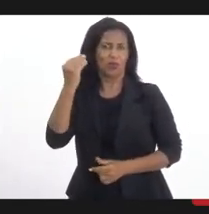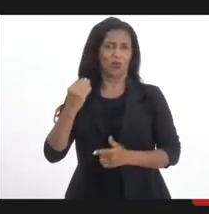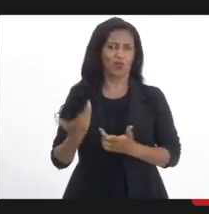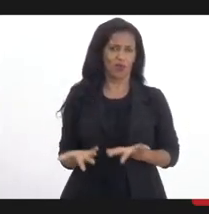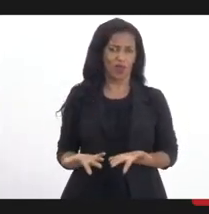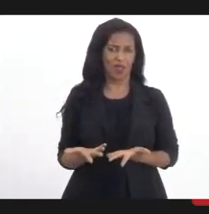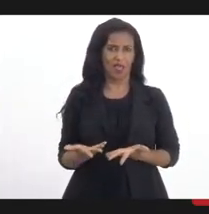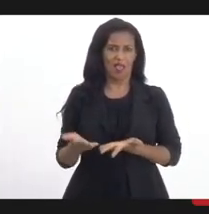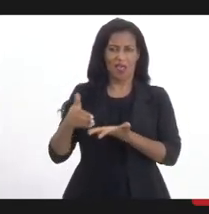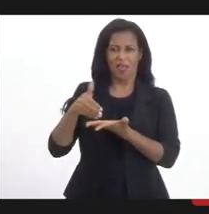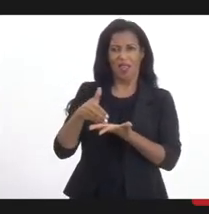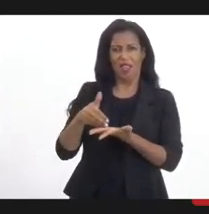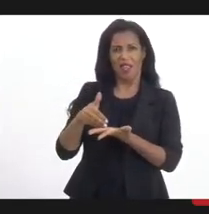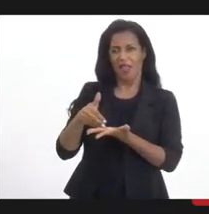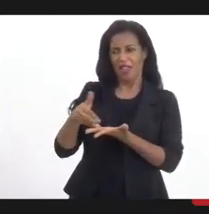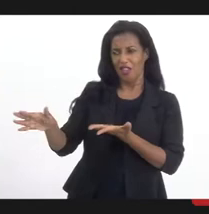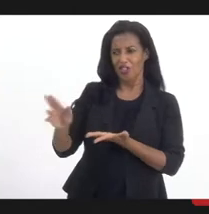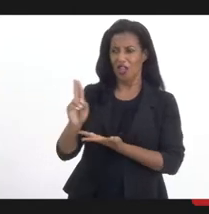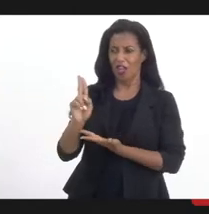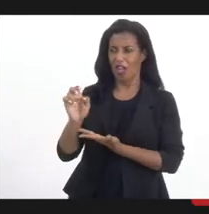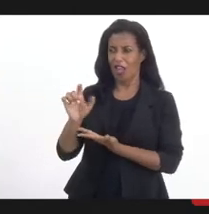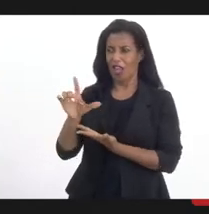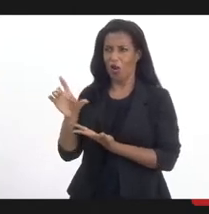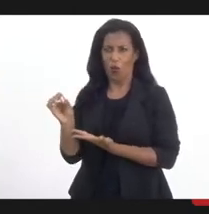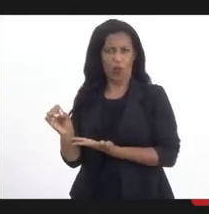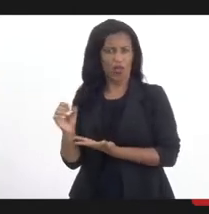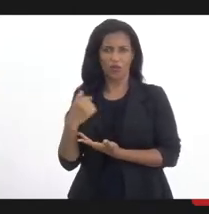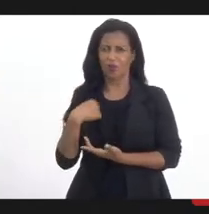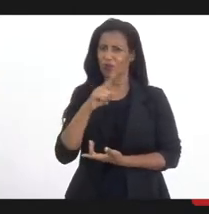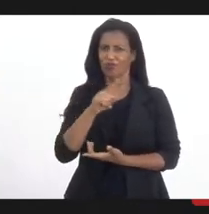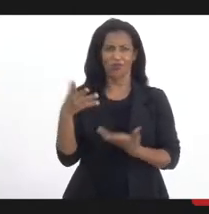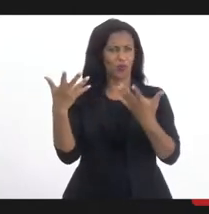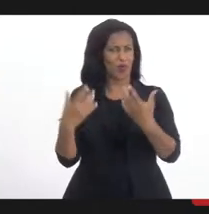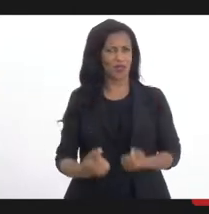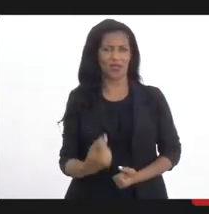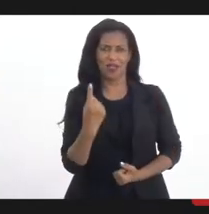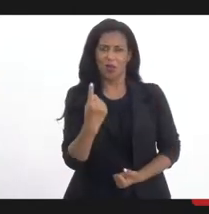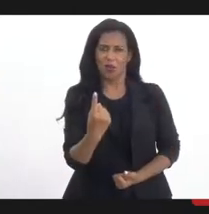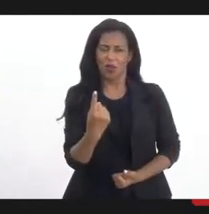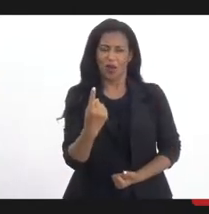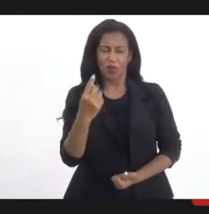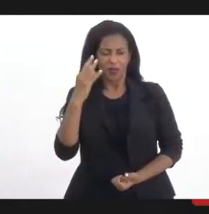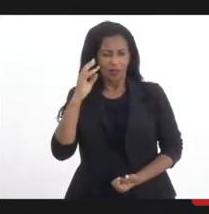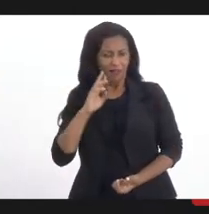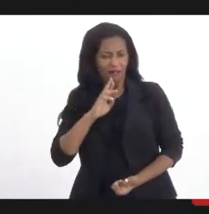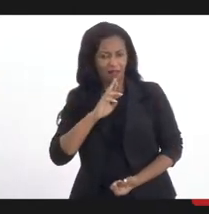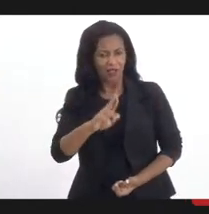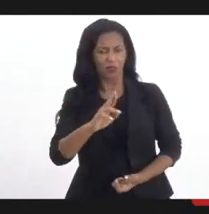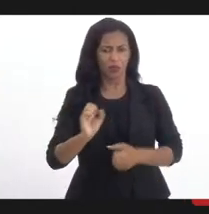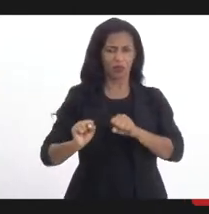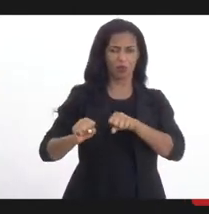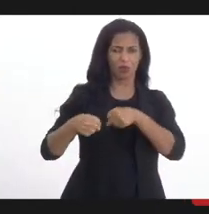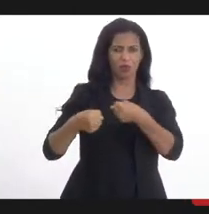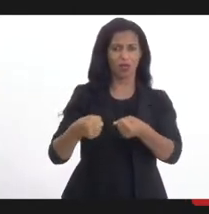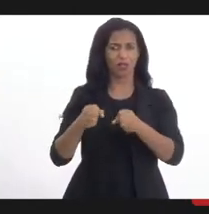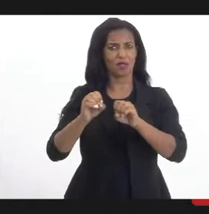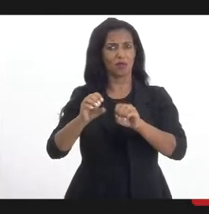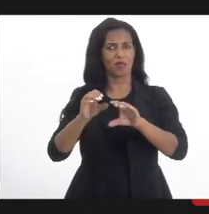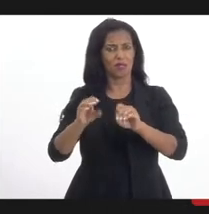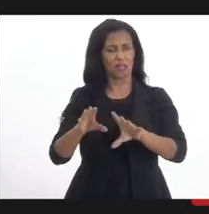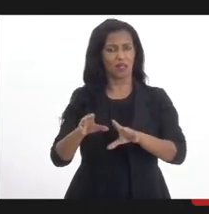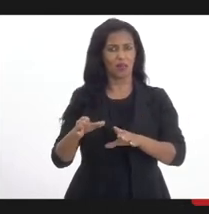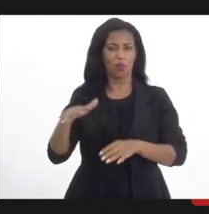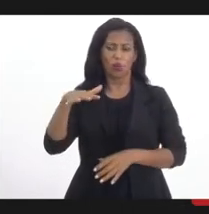seja extinguir a UESO. Não me associo à ideia de que a única solução para fortalecer o ensino superior público estadual na Zona